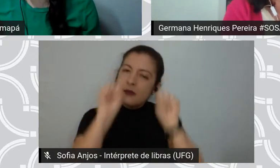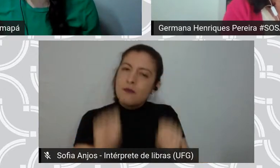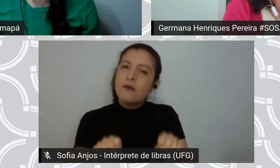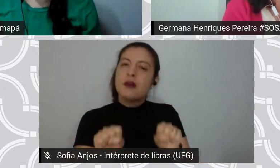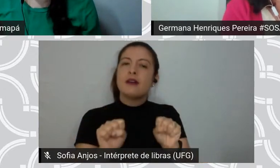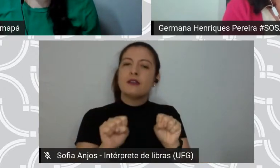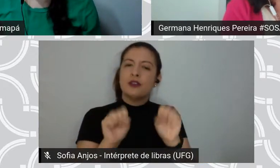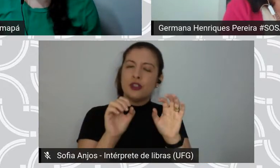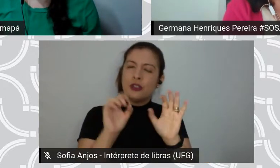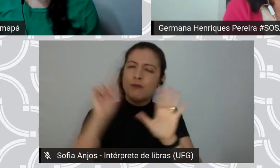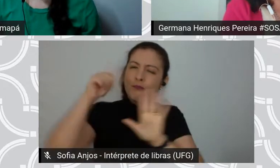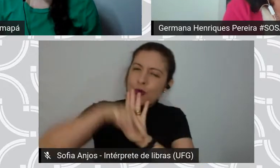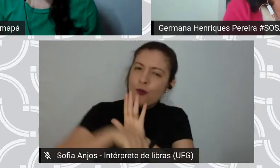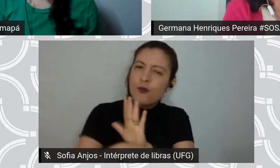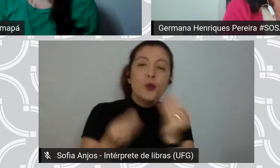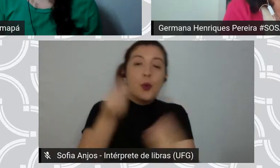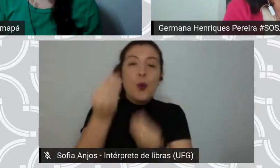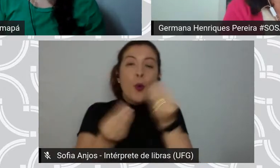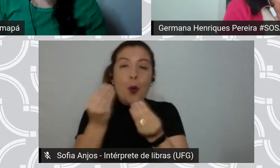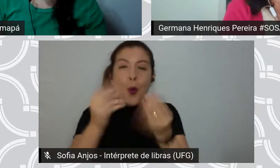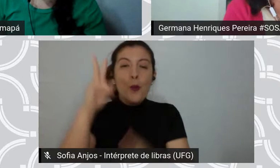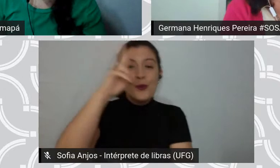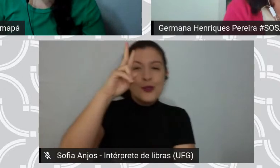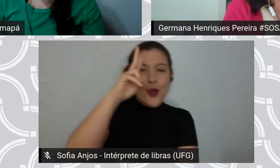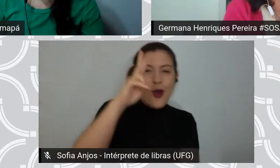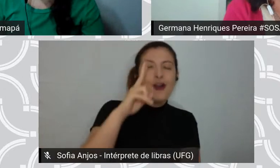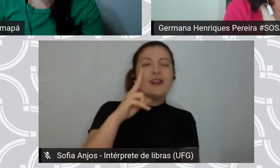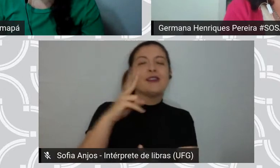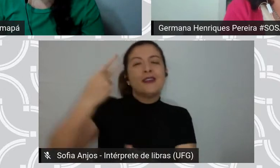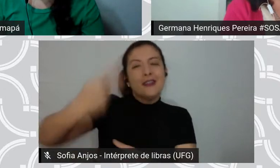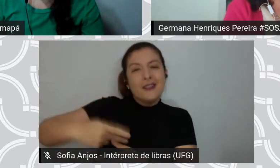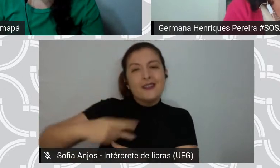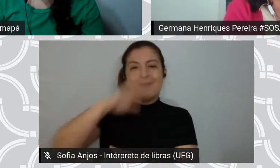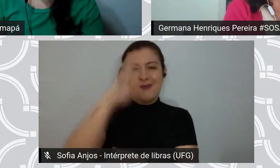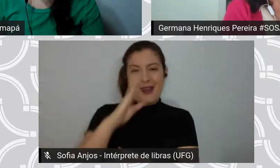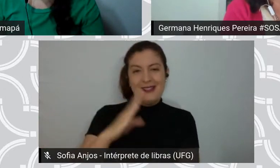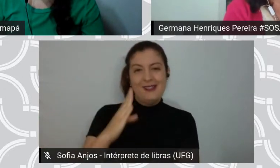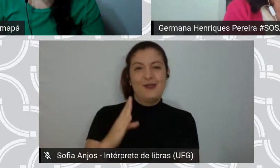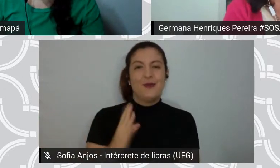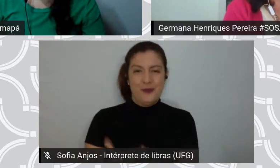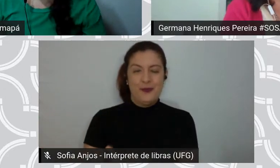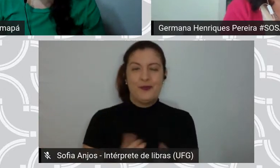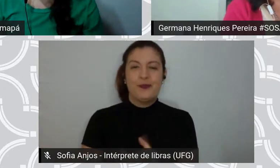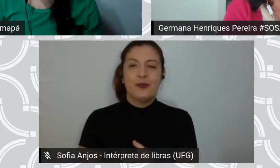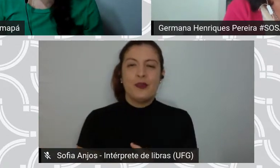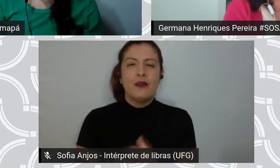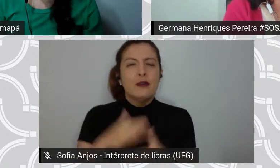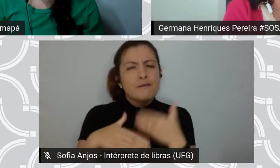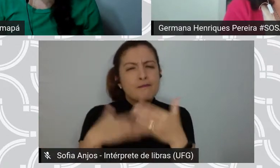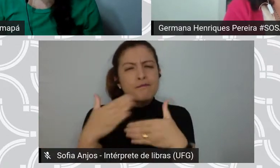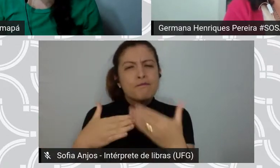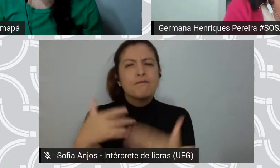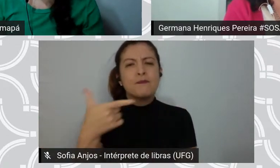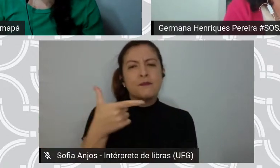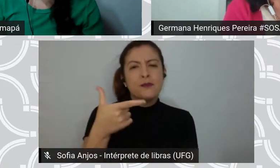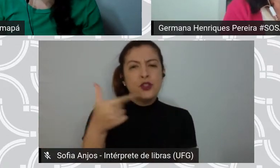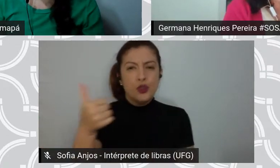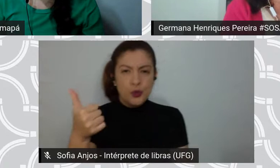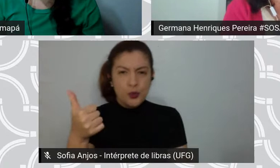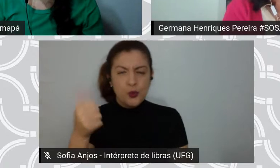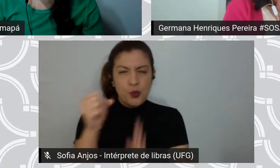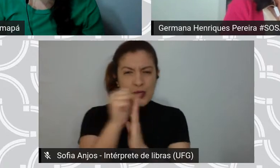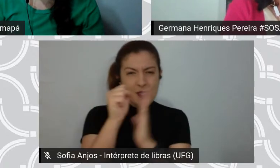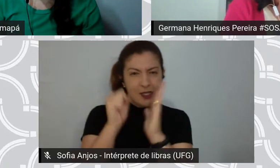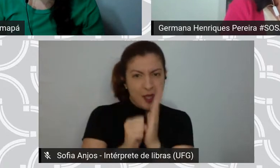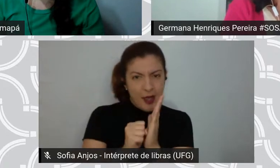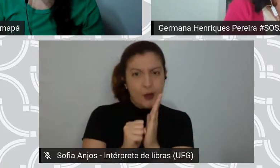aqui. Portanto, há de fato, entre aspas, uma virada histórica no início do século XXI nos estudos da